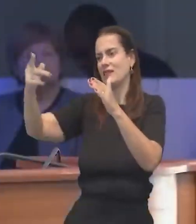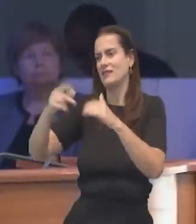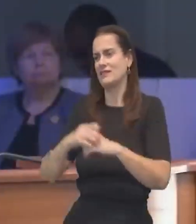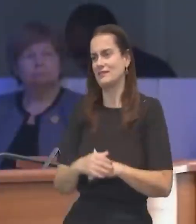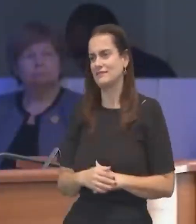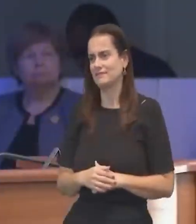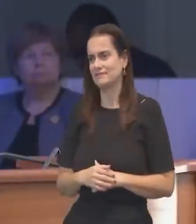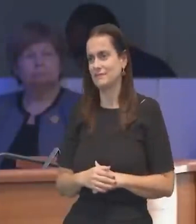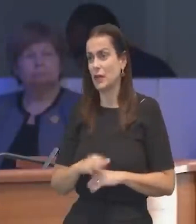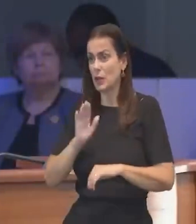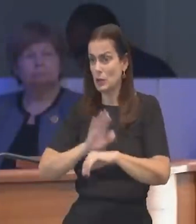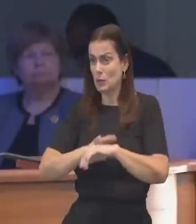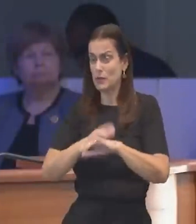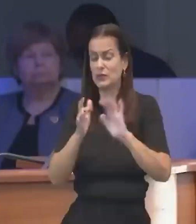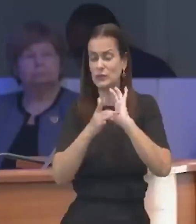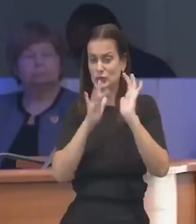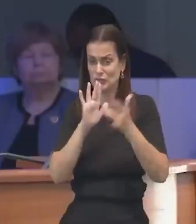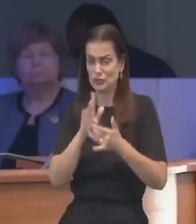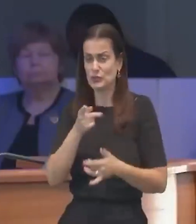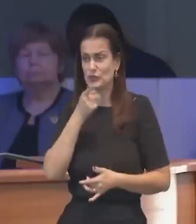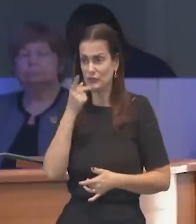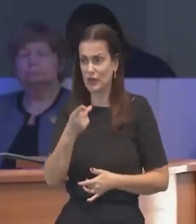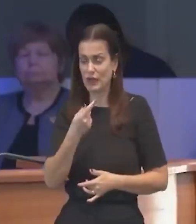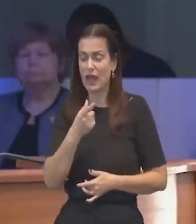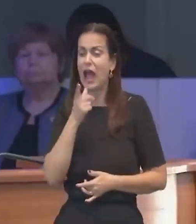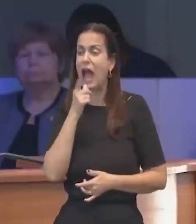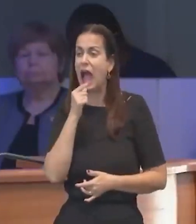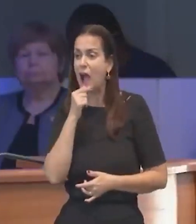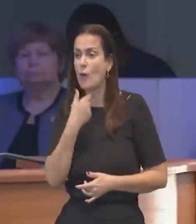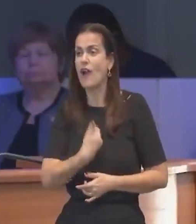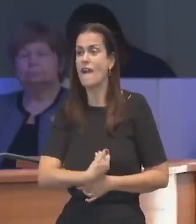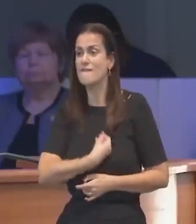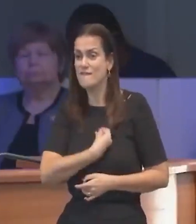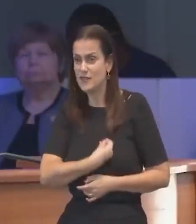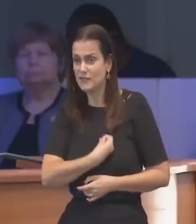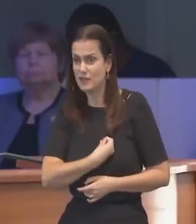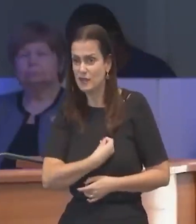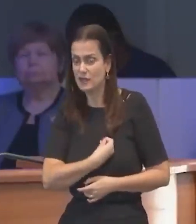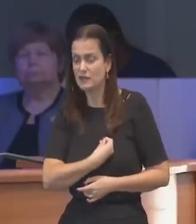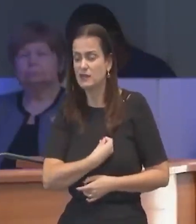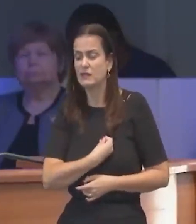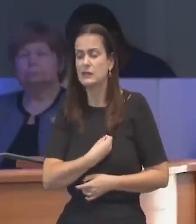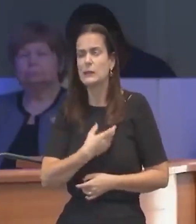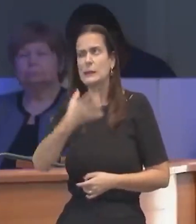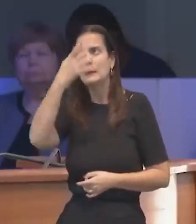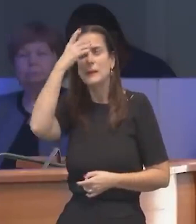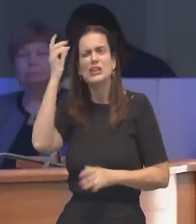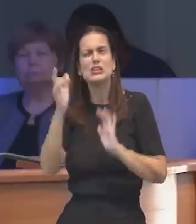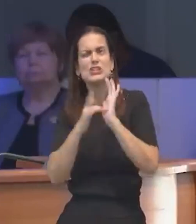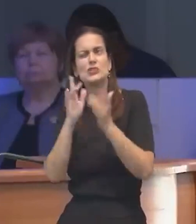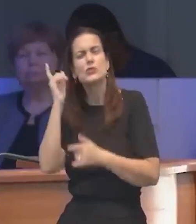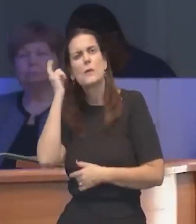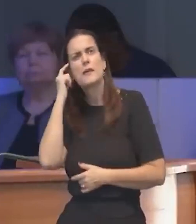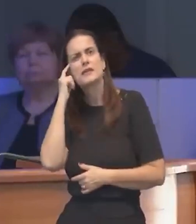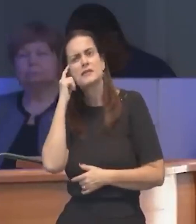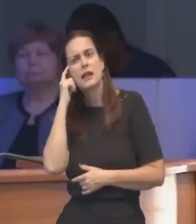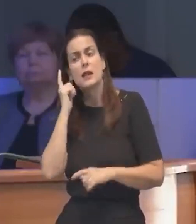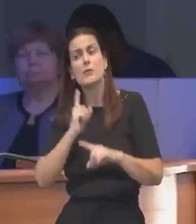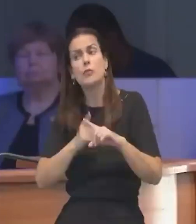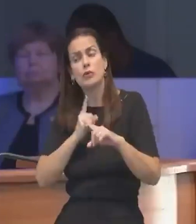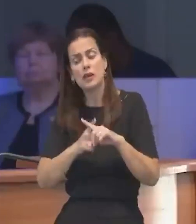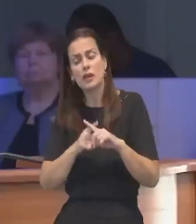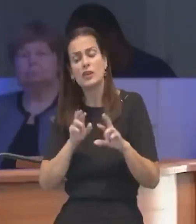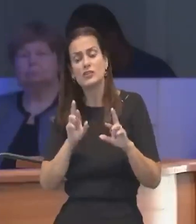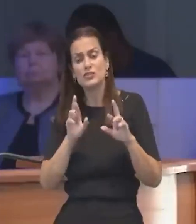E quando Jesus usa essa expressão da água viva, certamente ele tinha em sua mente a diferença, porque naqueles